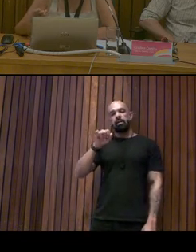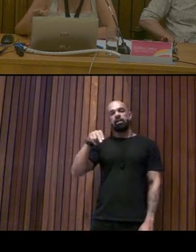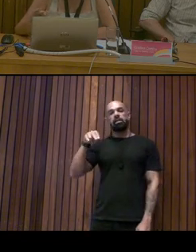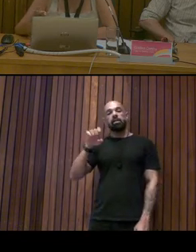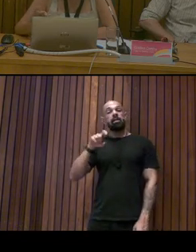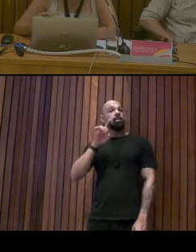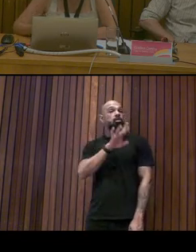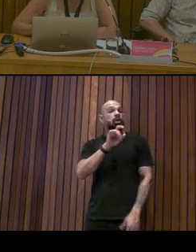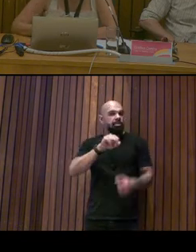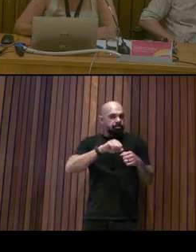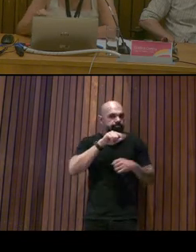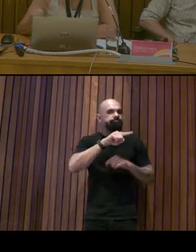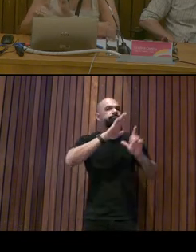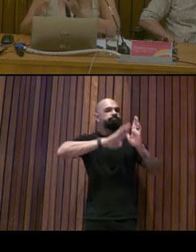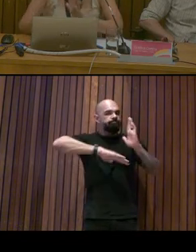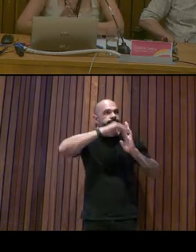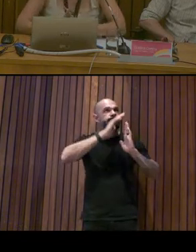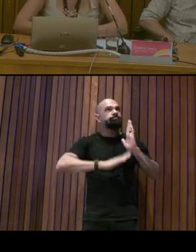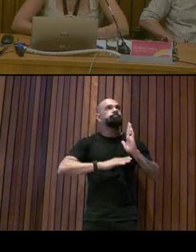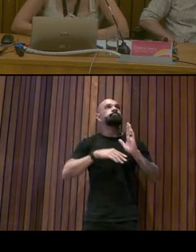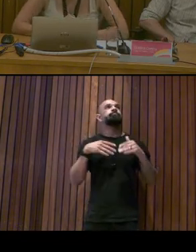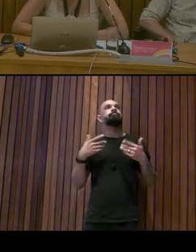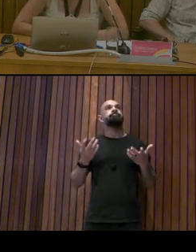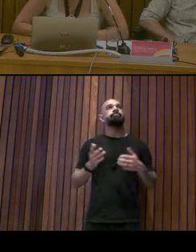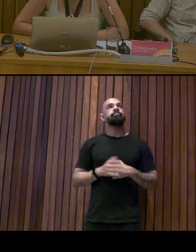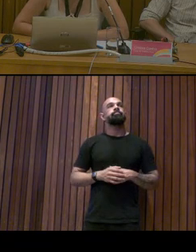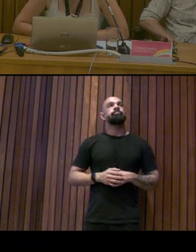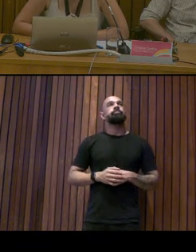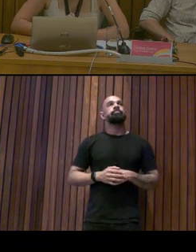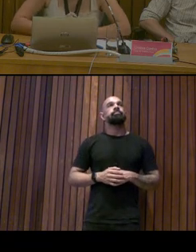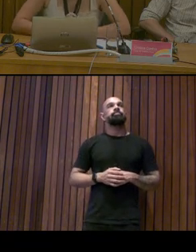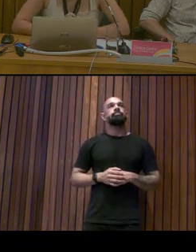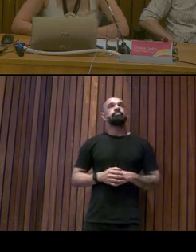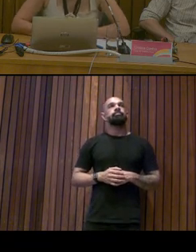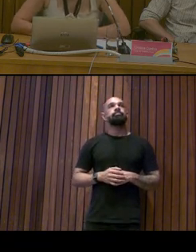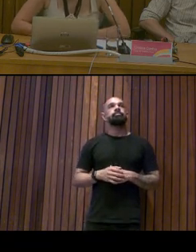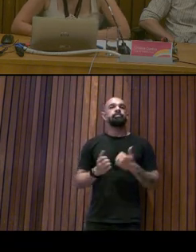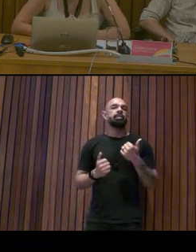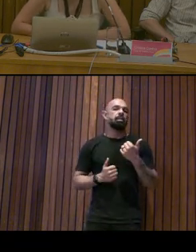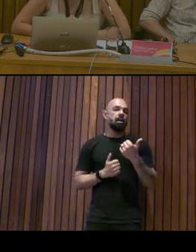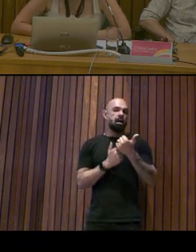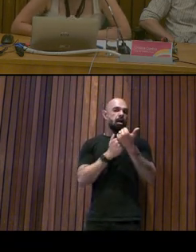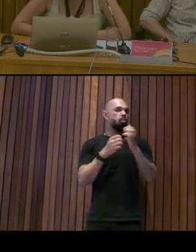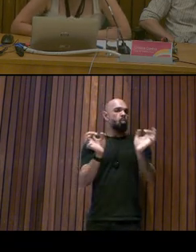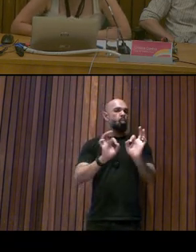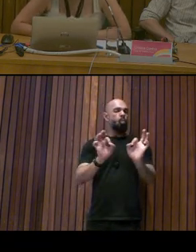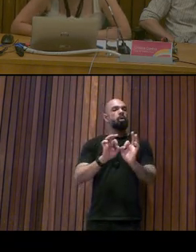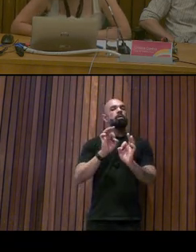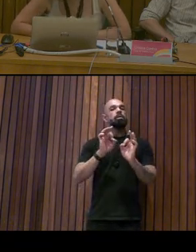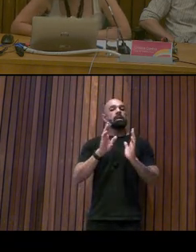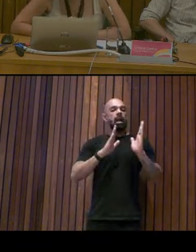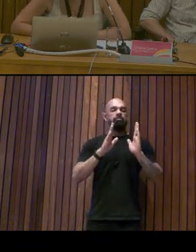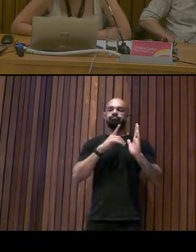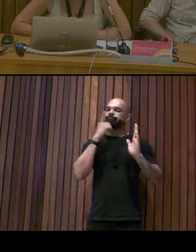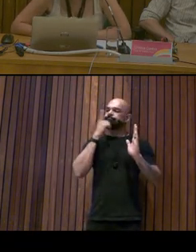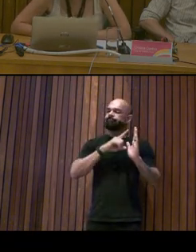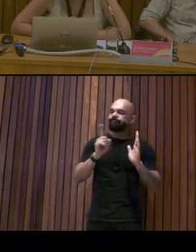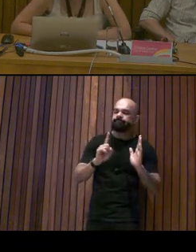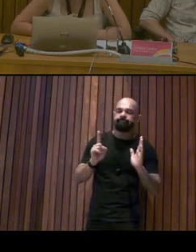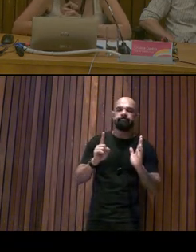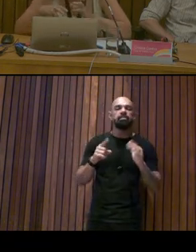esse mural. Enfim, acabou não trabalhando com nenhum auxiliar. Na época, a gente não conseguiu.